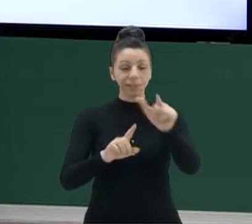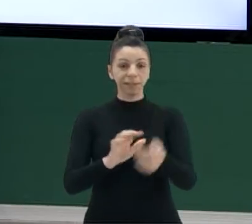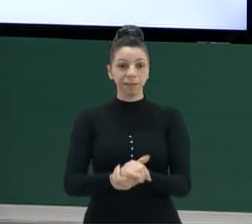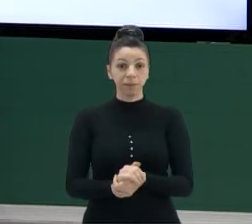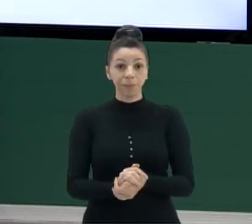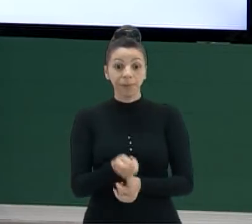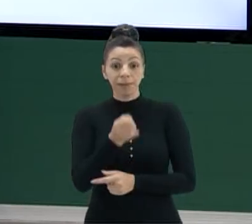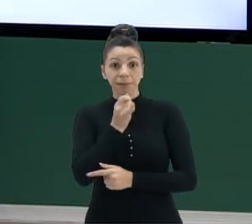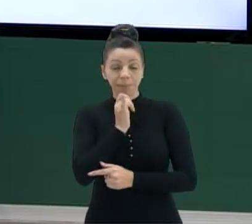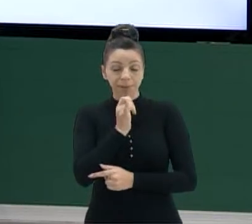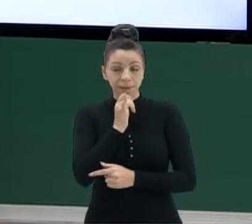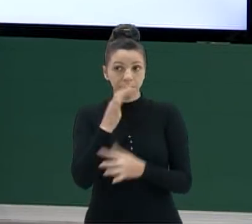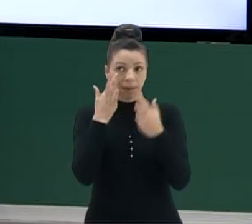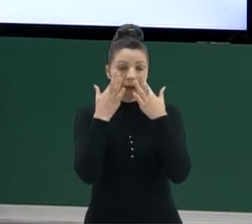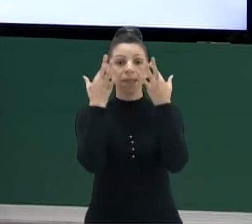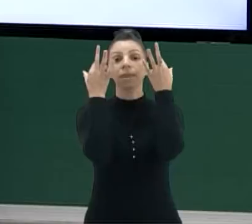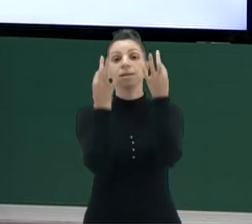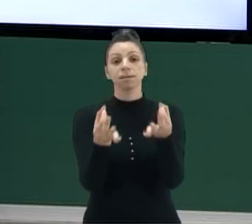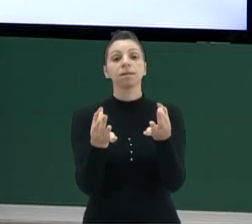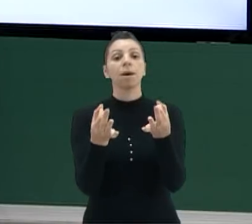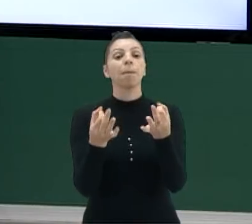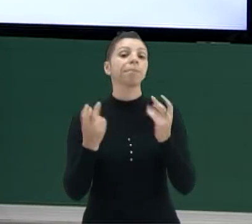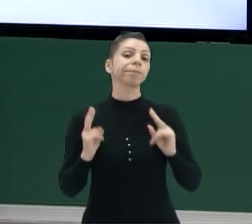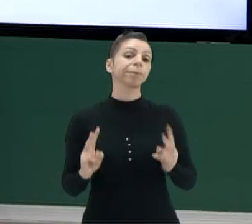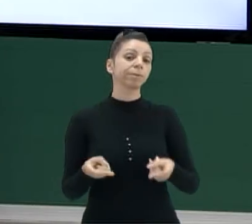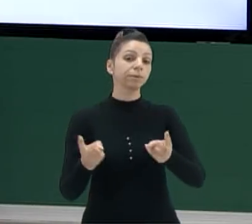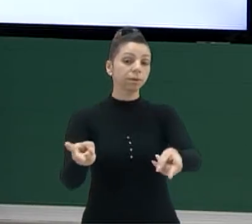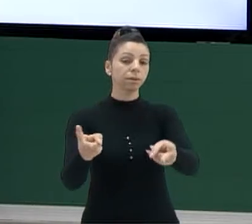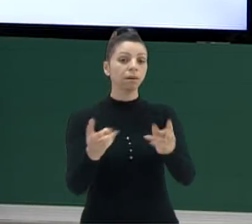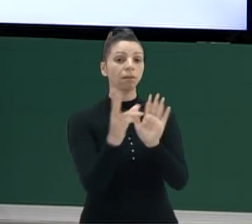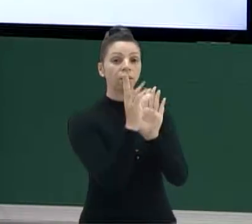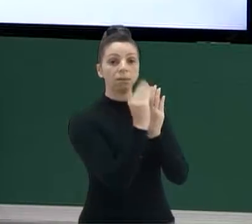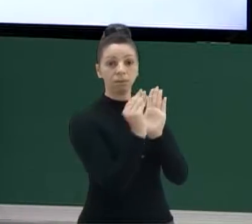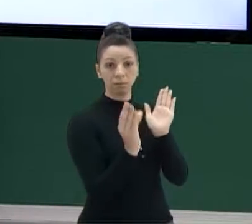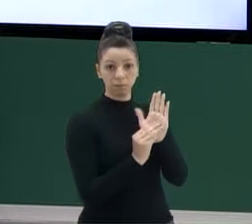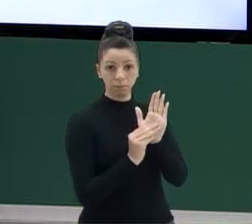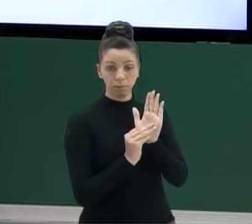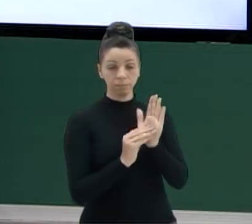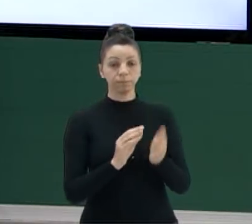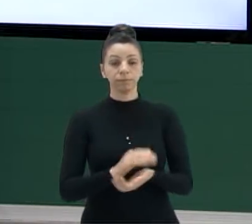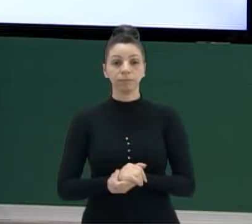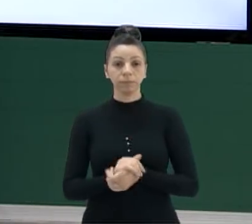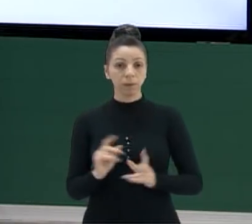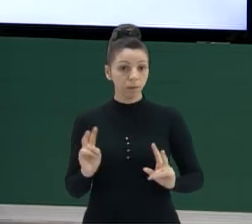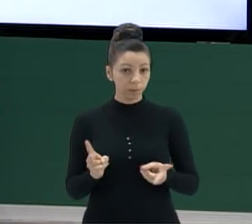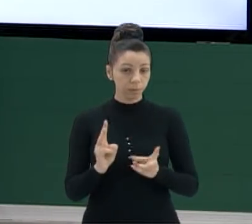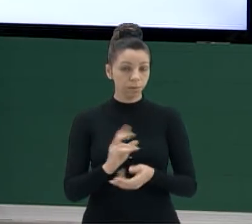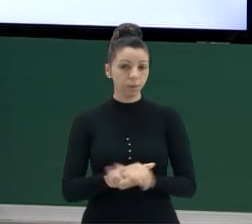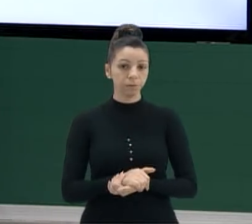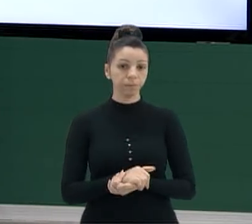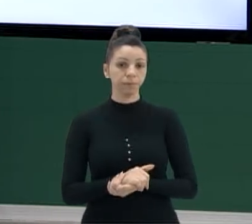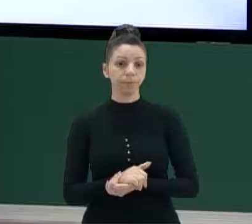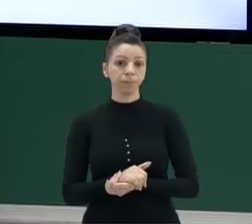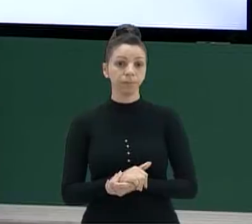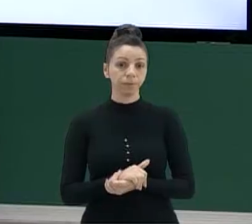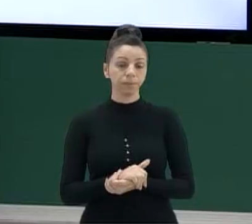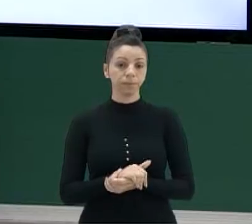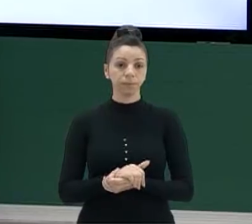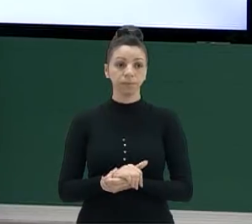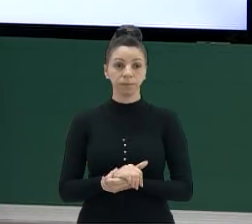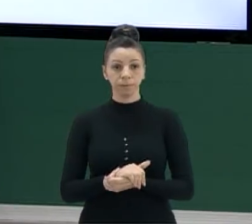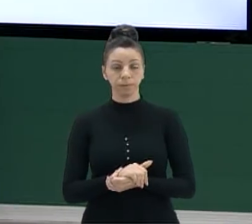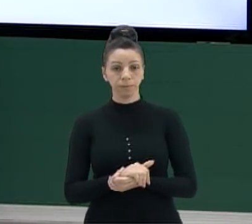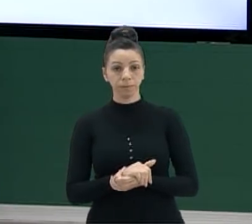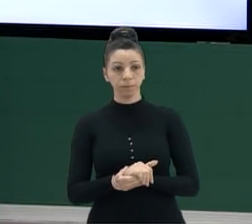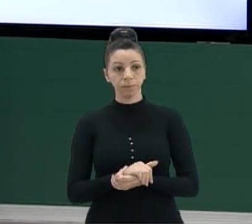atenção para dar continuidade a outros conteúdos que virão pela frente. Certo? Vamos continuar? Grau